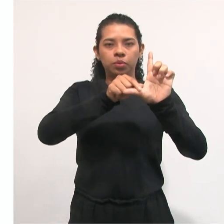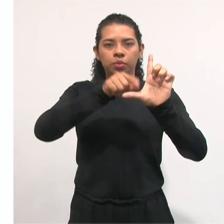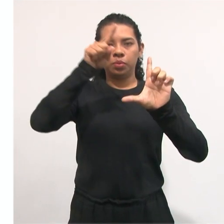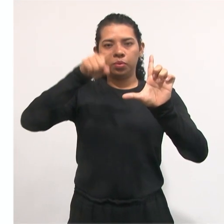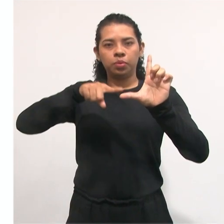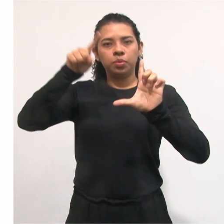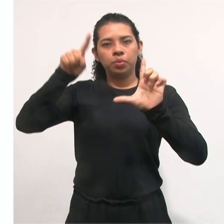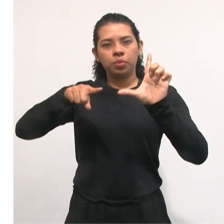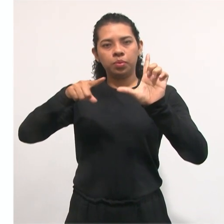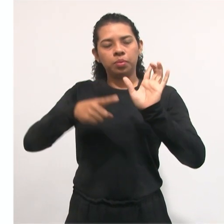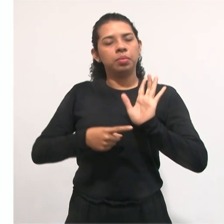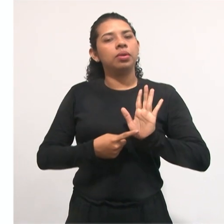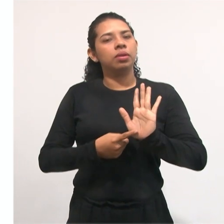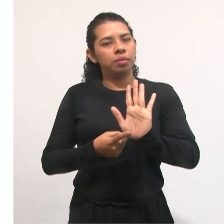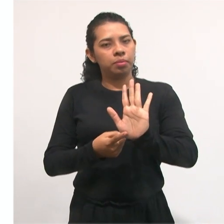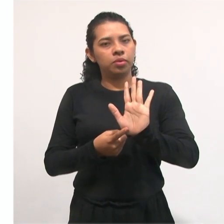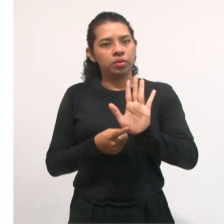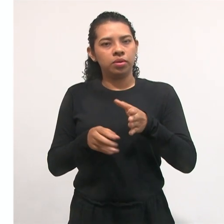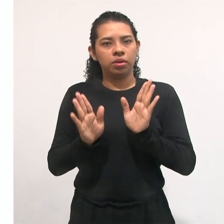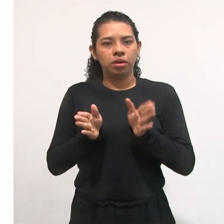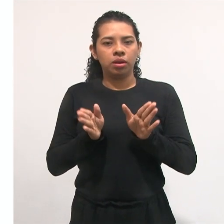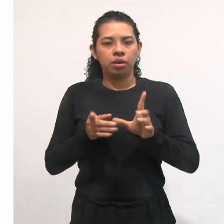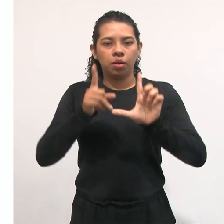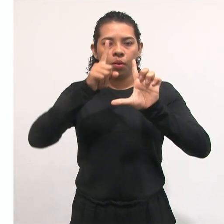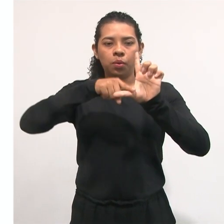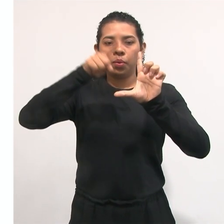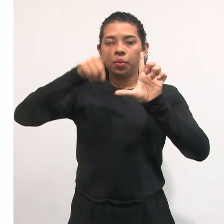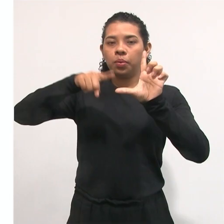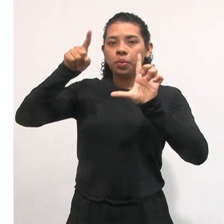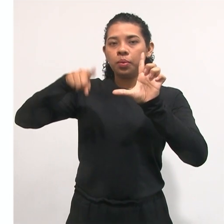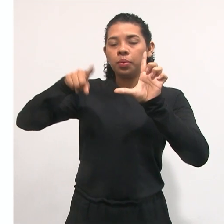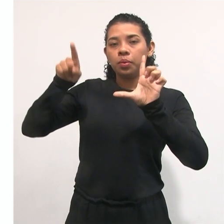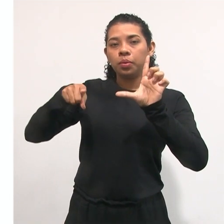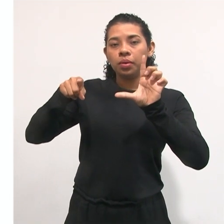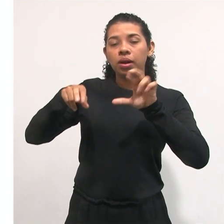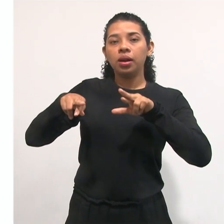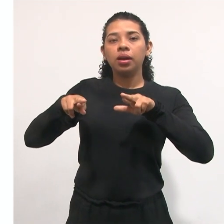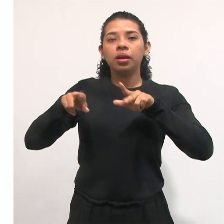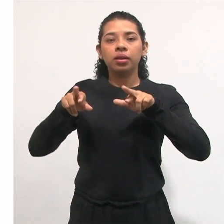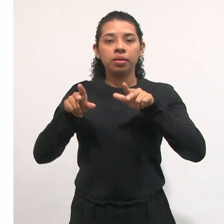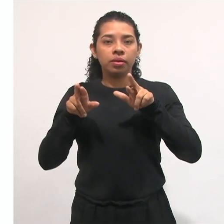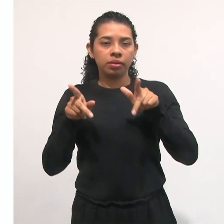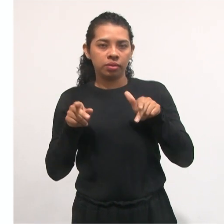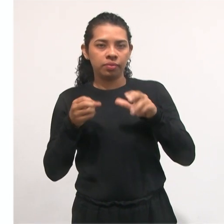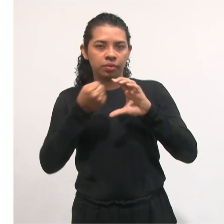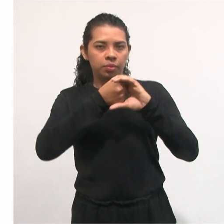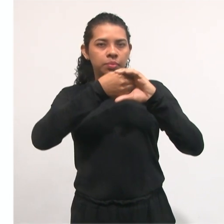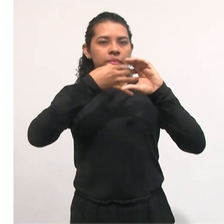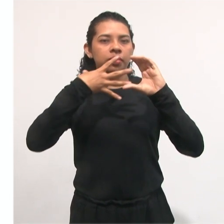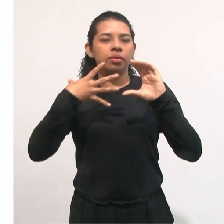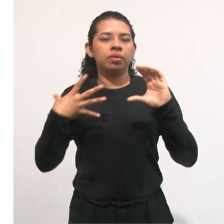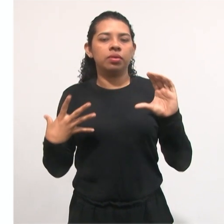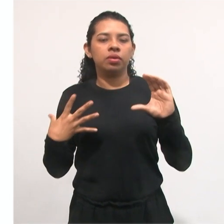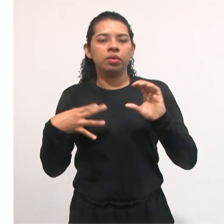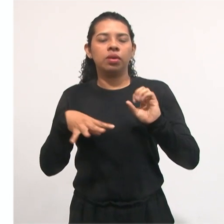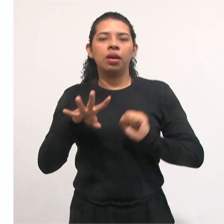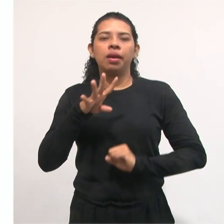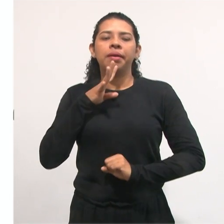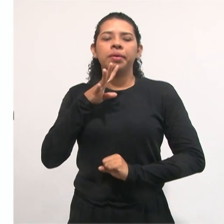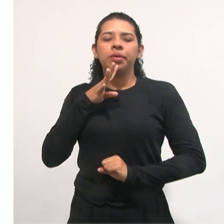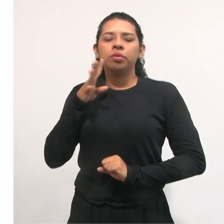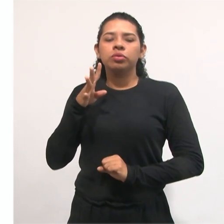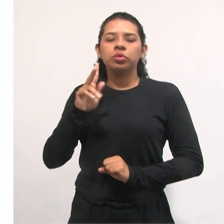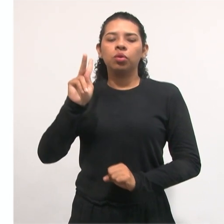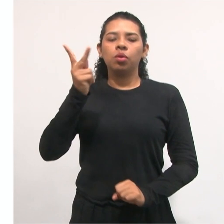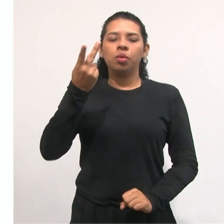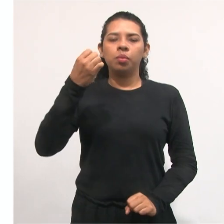frequência, ela pode ser apresentada num gráfico, né? A gente vai ver gráfico mais à frente, mas a gente vai só mostrar o gráfico da distribuição de frequência, que ele